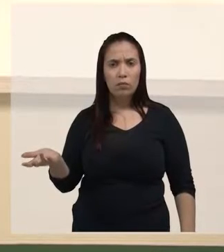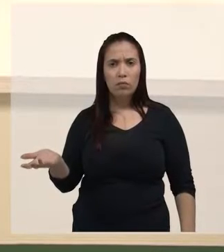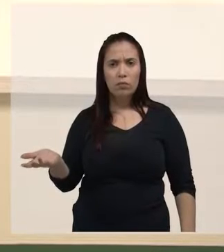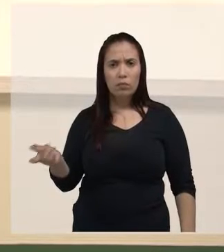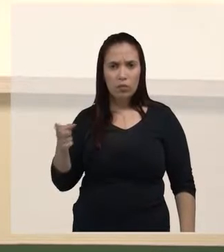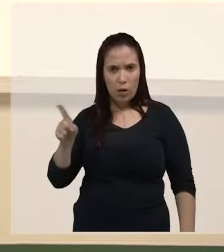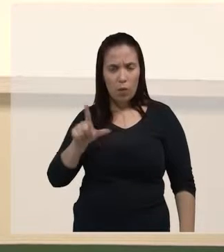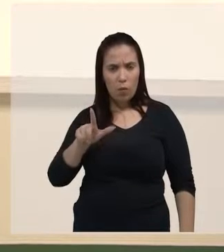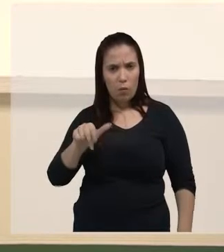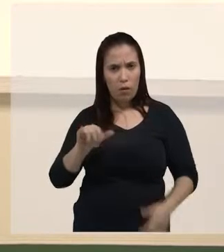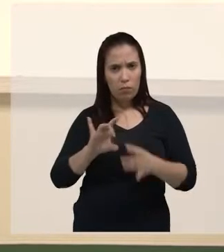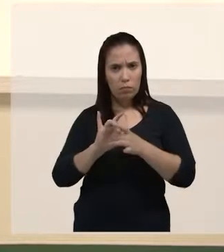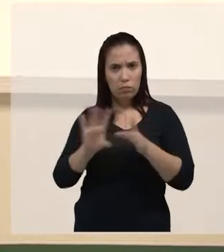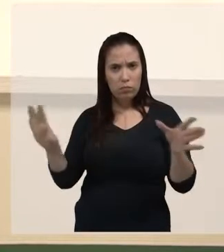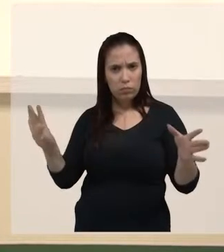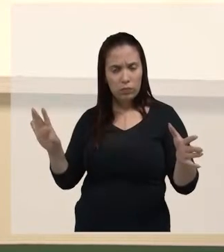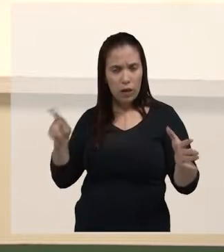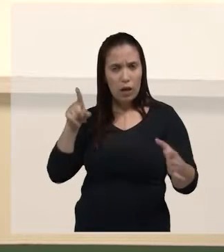inocente?